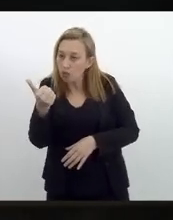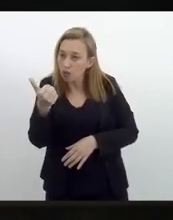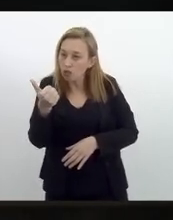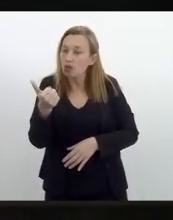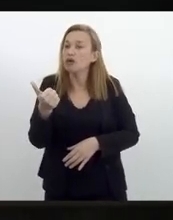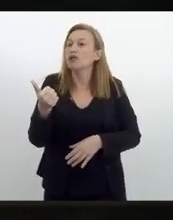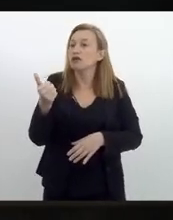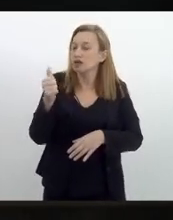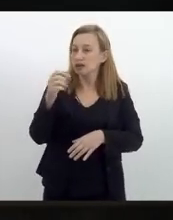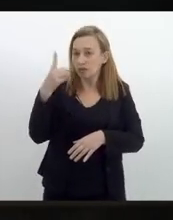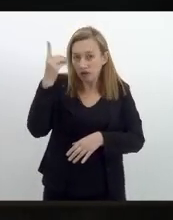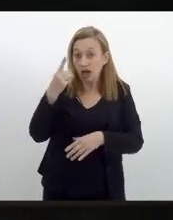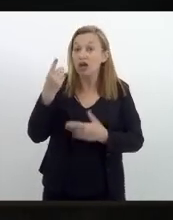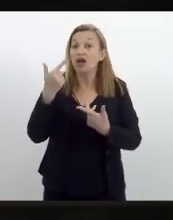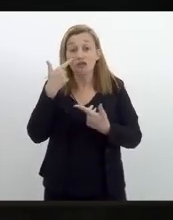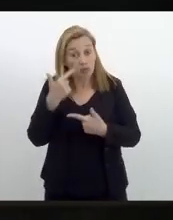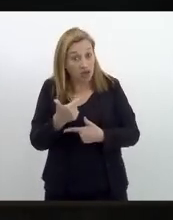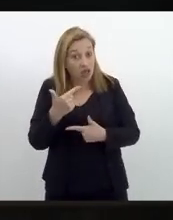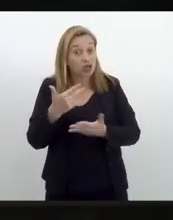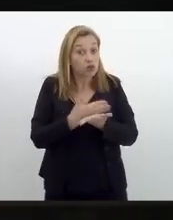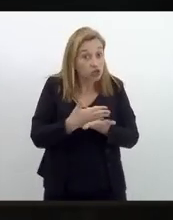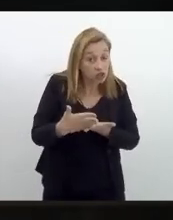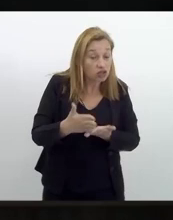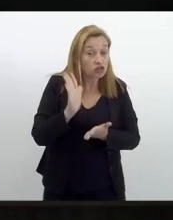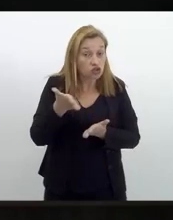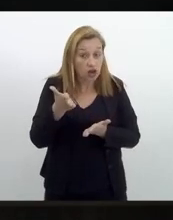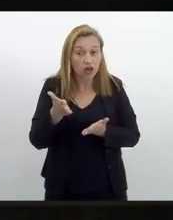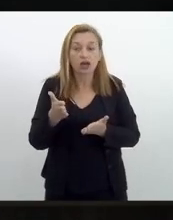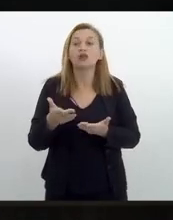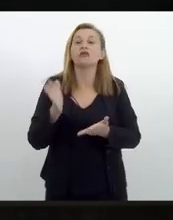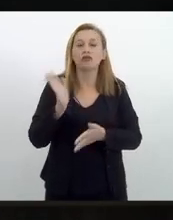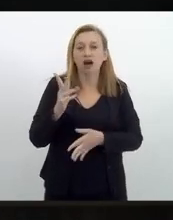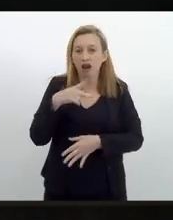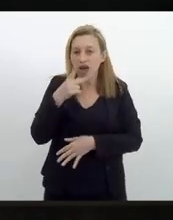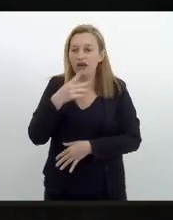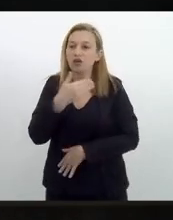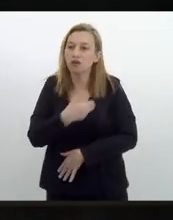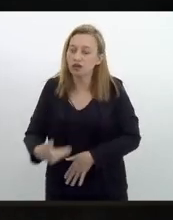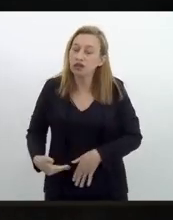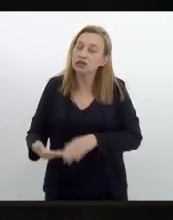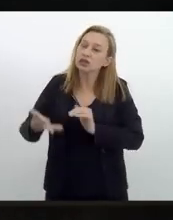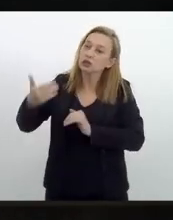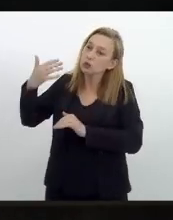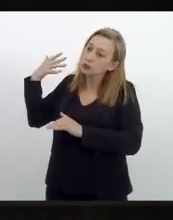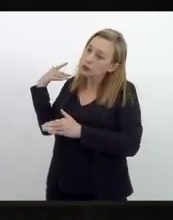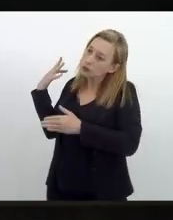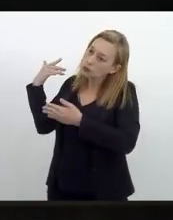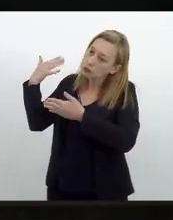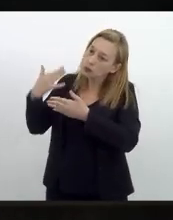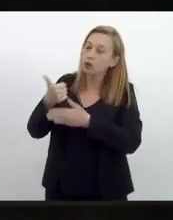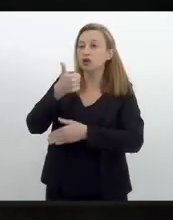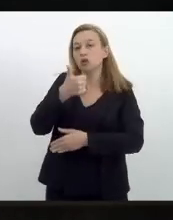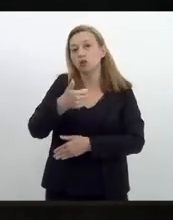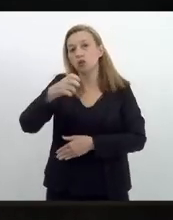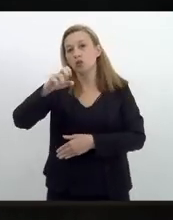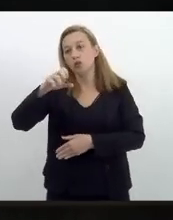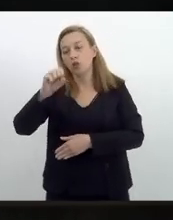isso aqui. A gente está conduzindo isso aqui desde o início. Falei com o governador desde lá de trás da aprovação da 183.